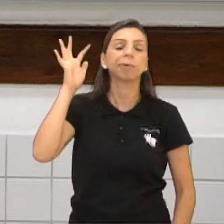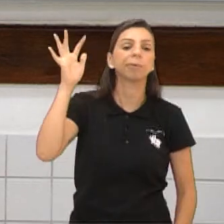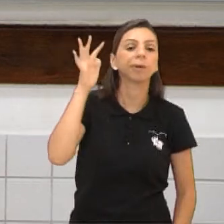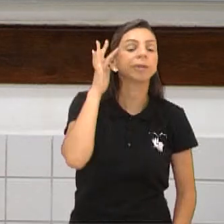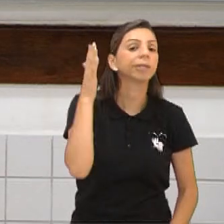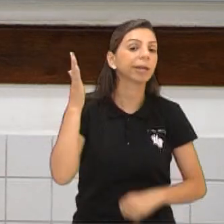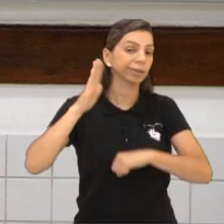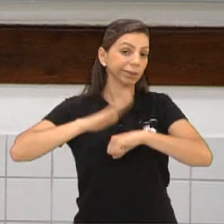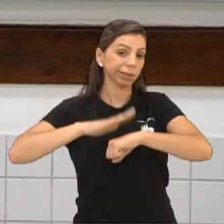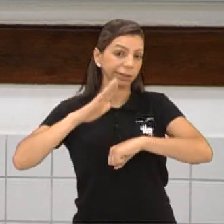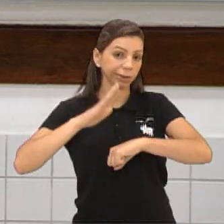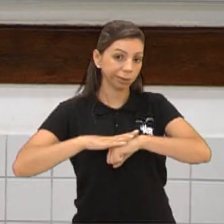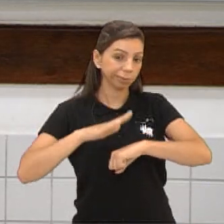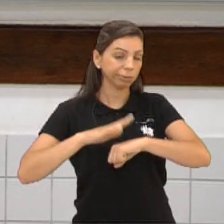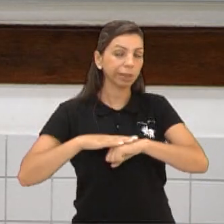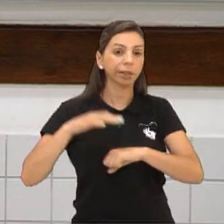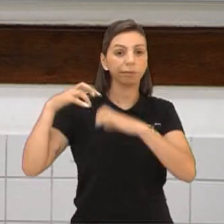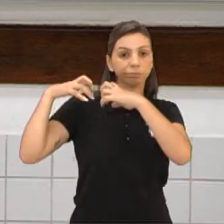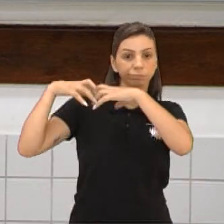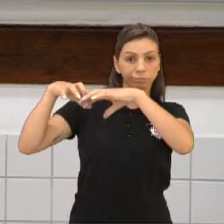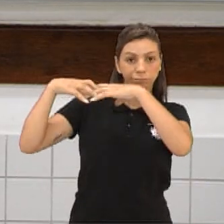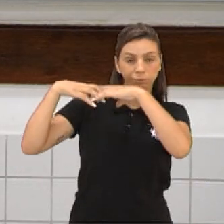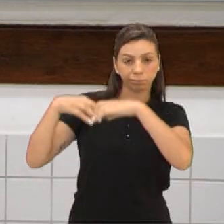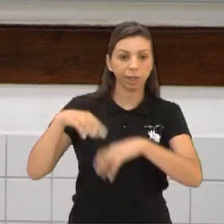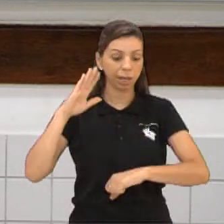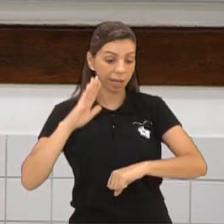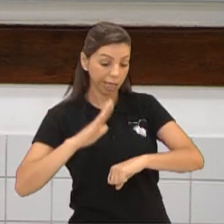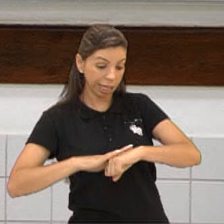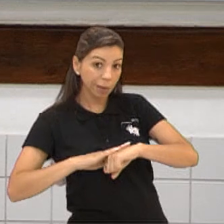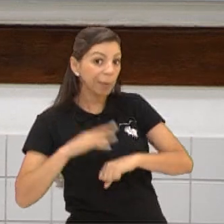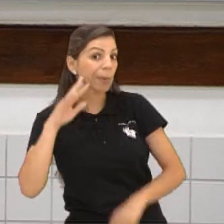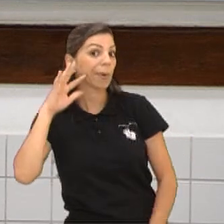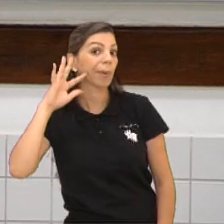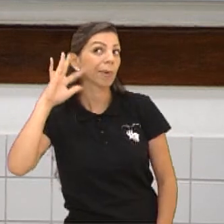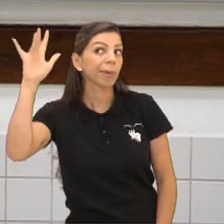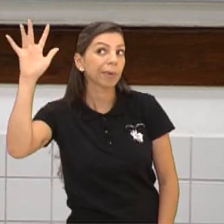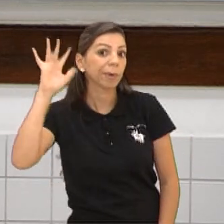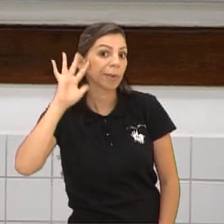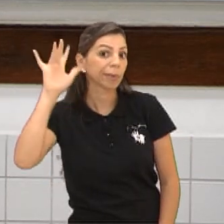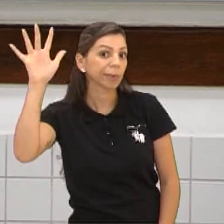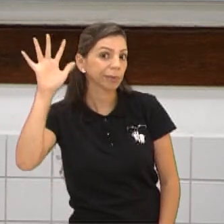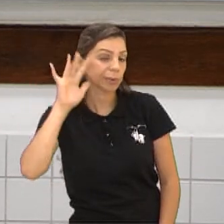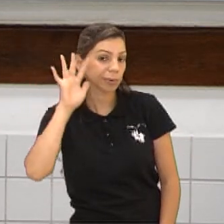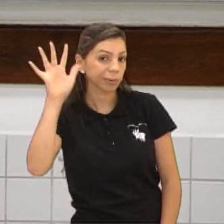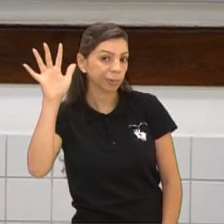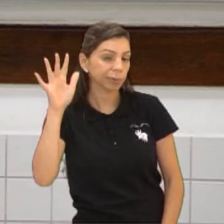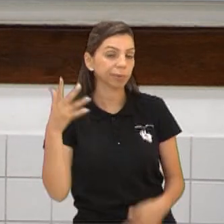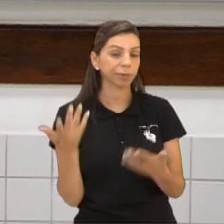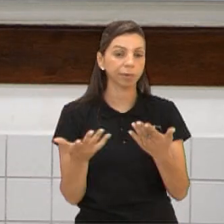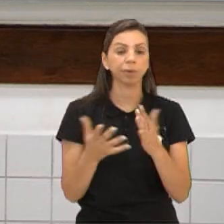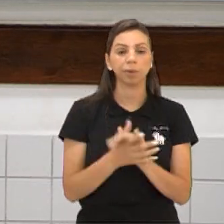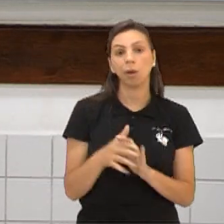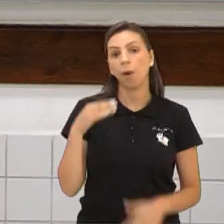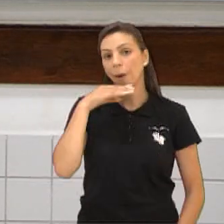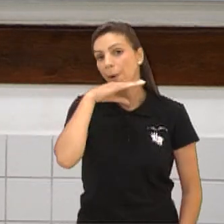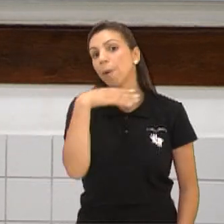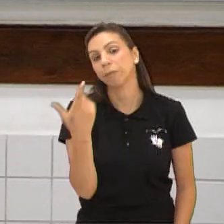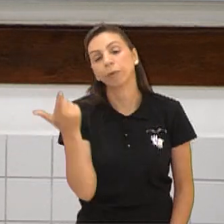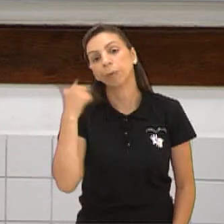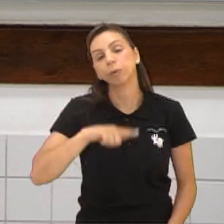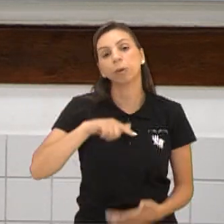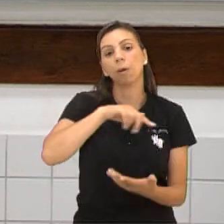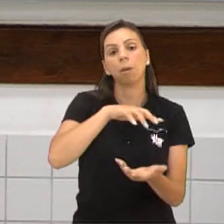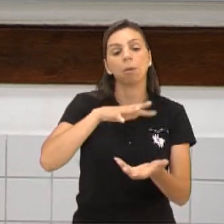parta das minhas próprias reflexões. Que eu reflita, obviamente, não há como não refletir sobre as coisas que estão à minha volta, mas